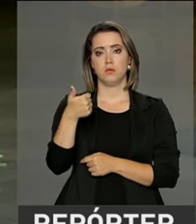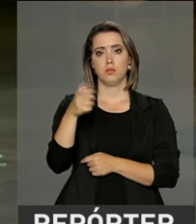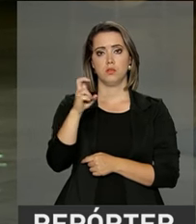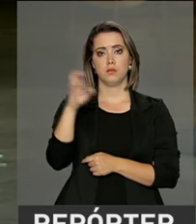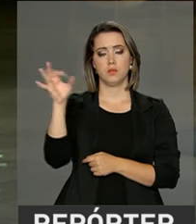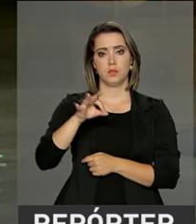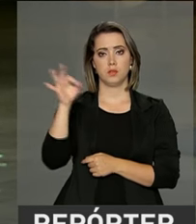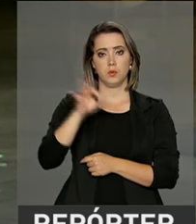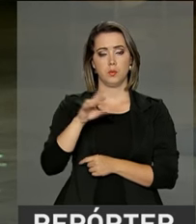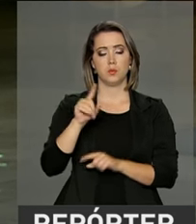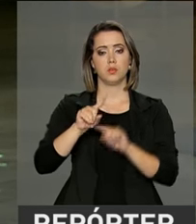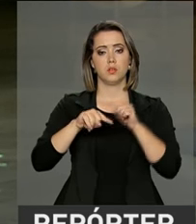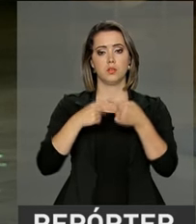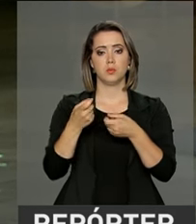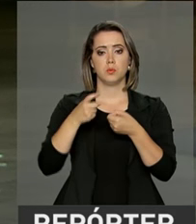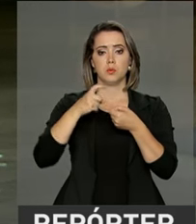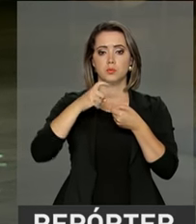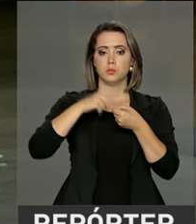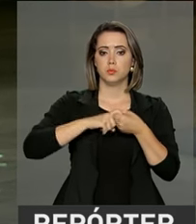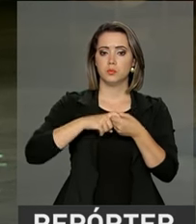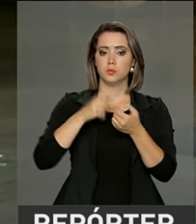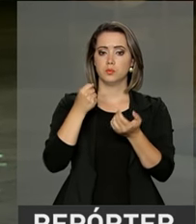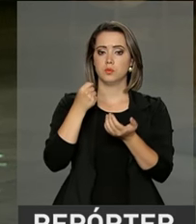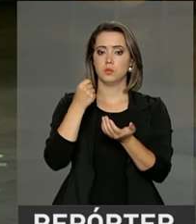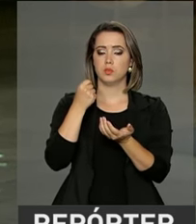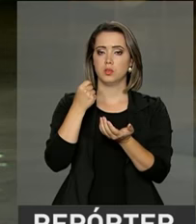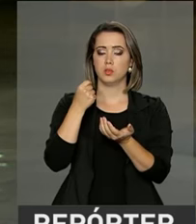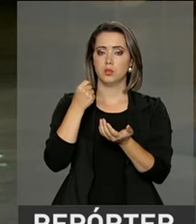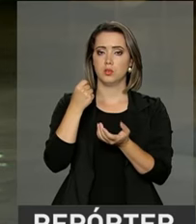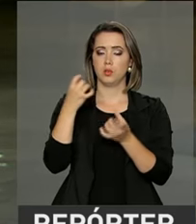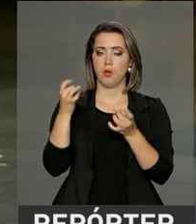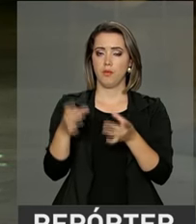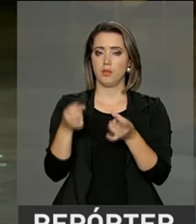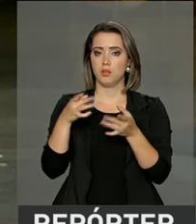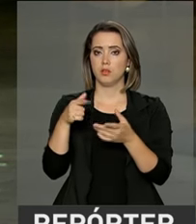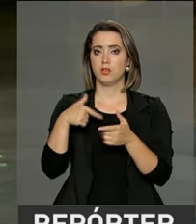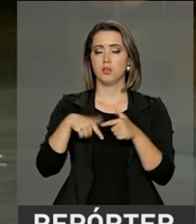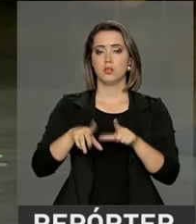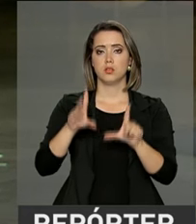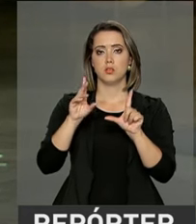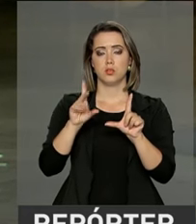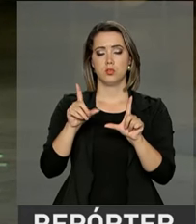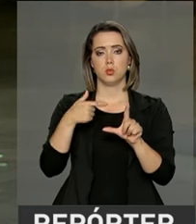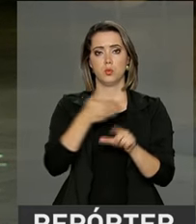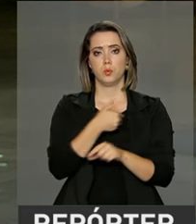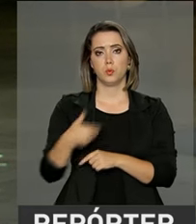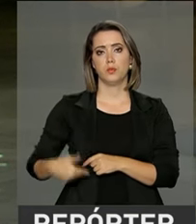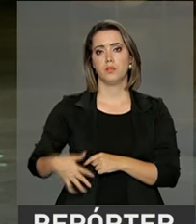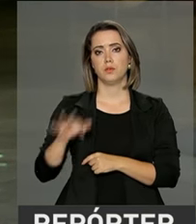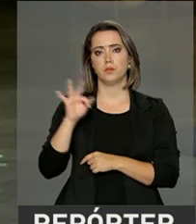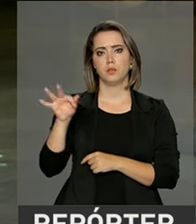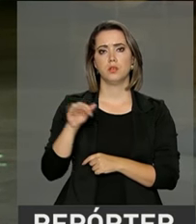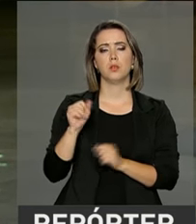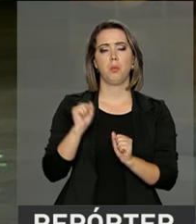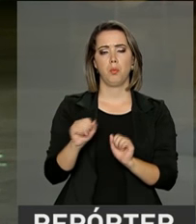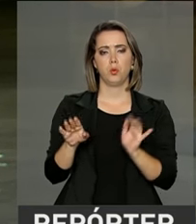título e, ao voltar a vender esse título ao governo federal, tem esse lucro que pode chegar a